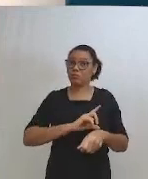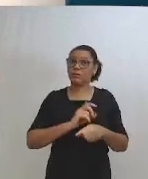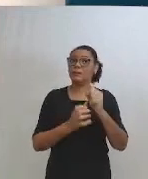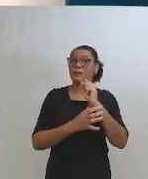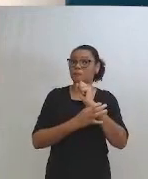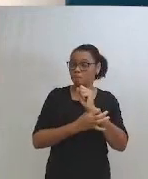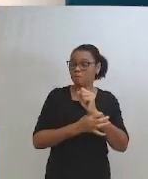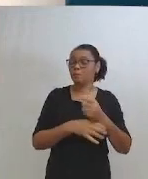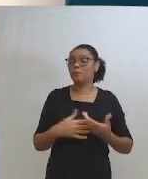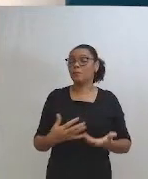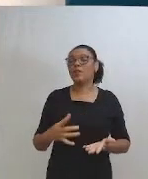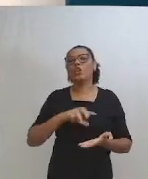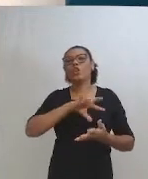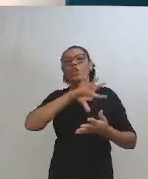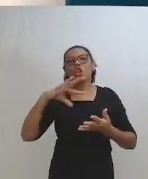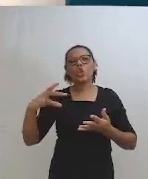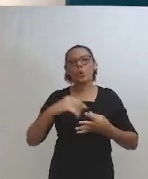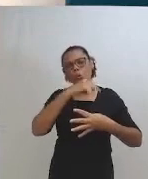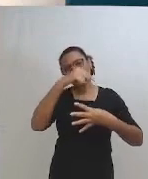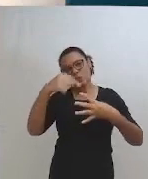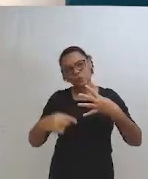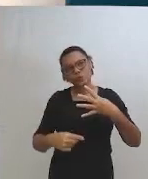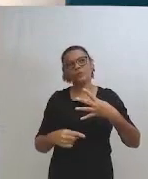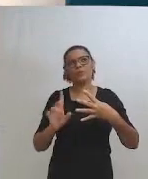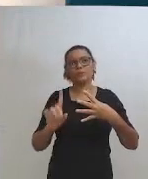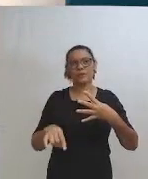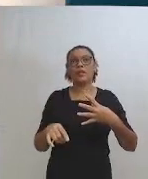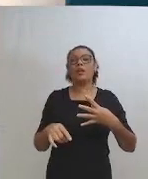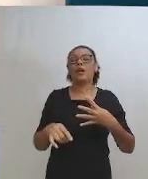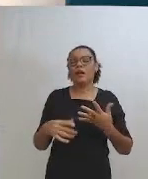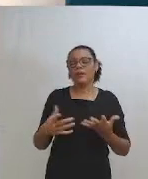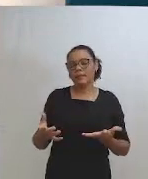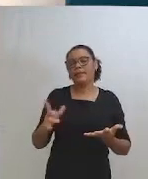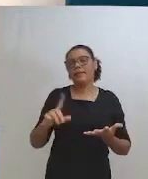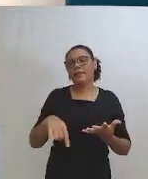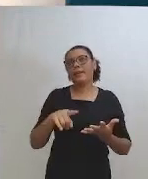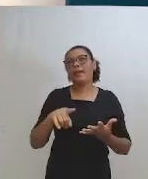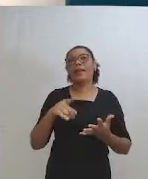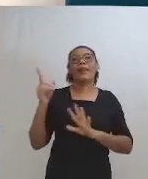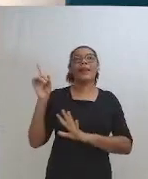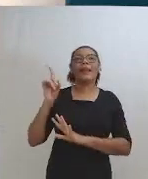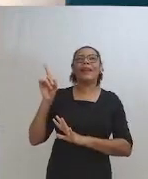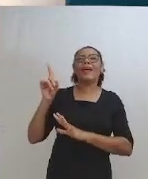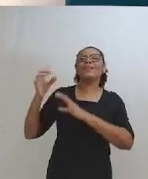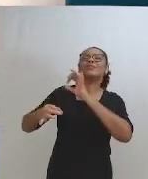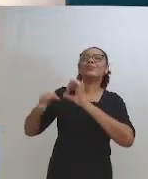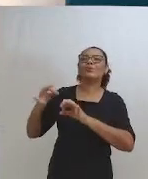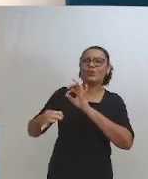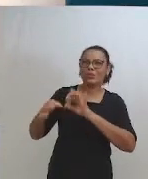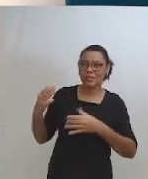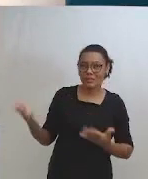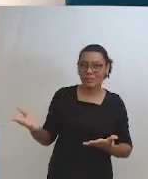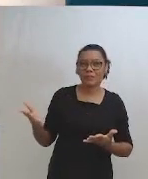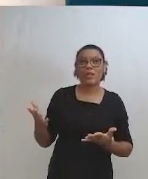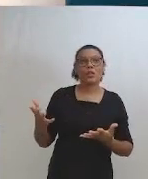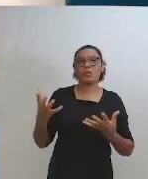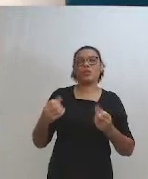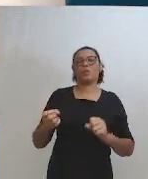elementos ficarão sujeitos ao crivo do contraditório na esfera judicial. Eu estou desprovendo o agravo.